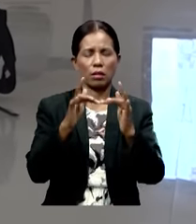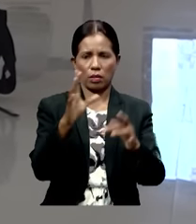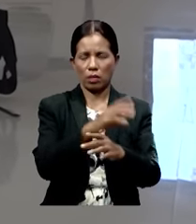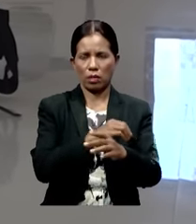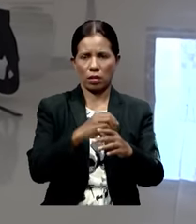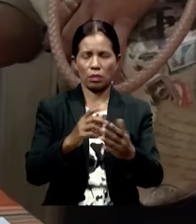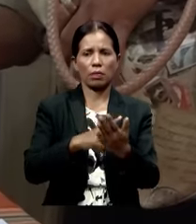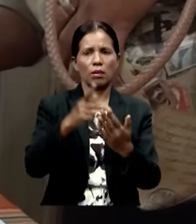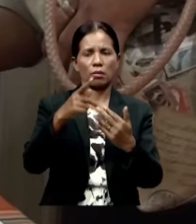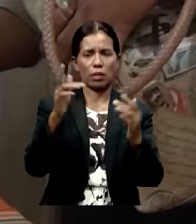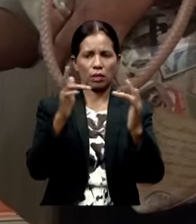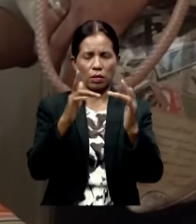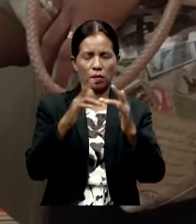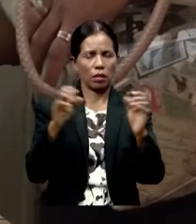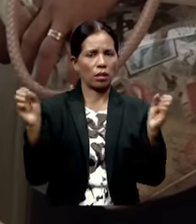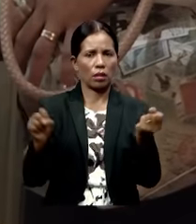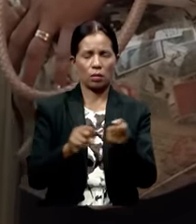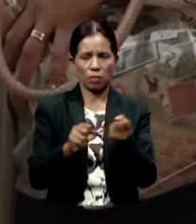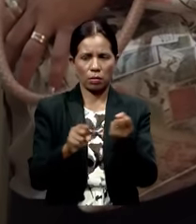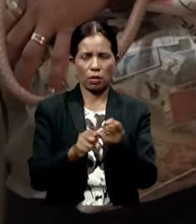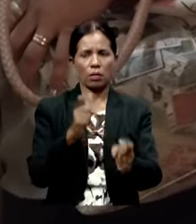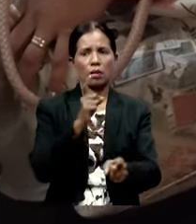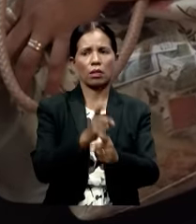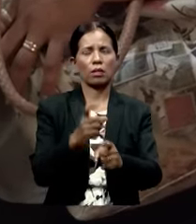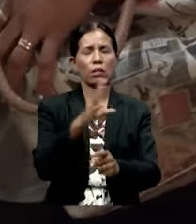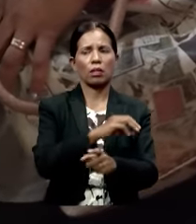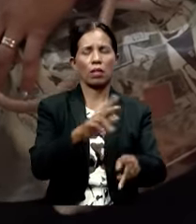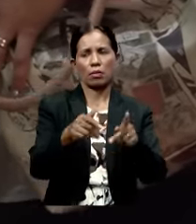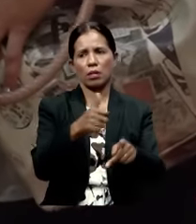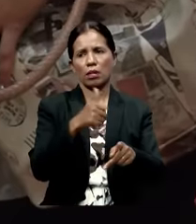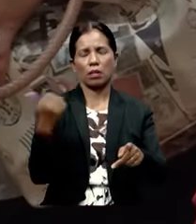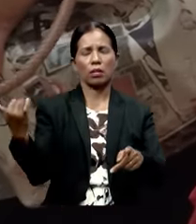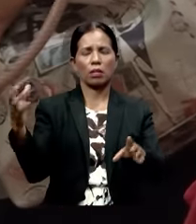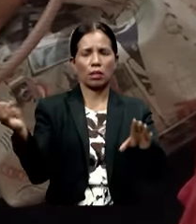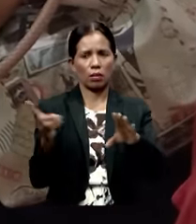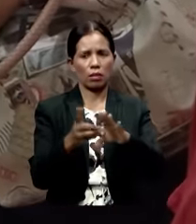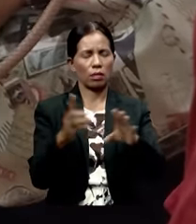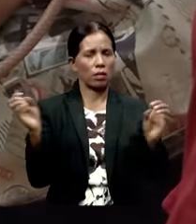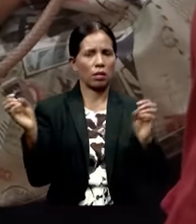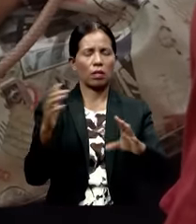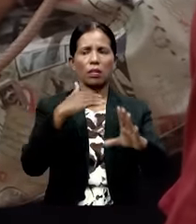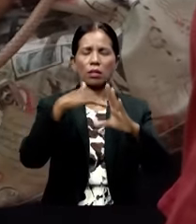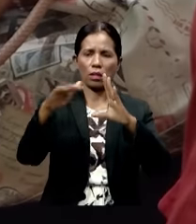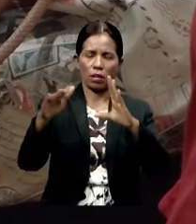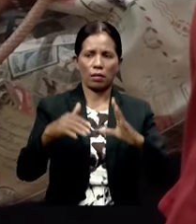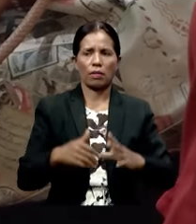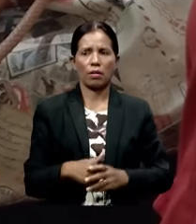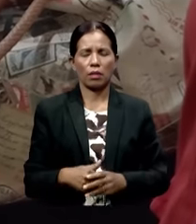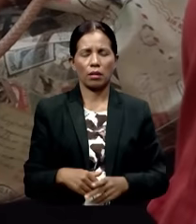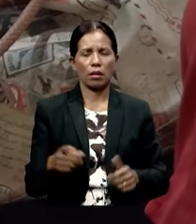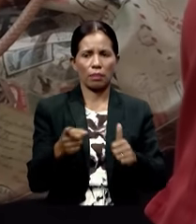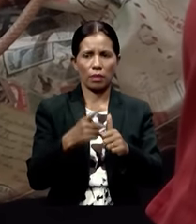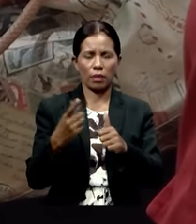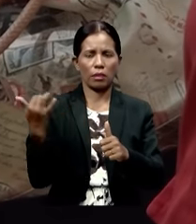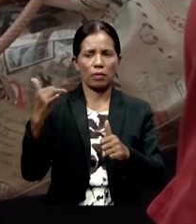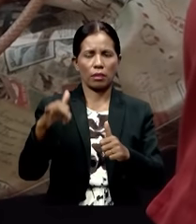a linha internet que lá suporta máximo no e o candidato balançar o documento lá consegue enviado. E a etapa da Hulu para